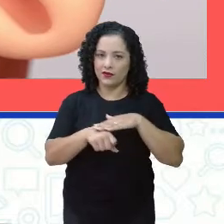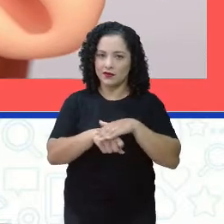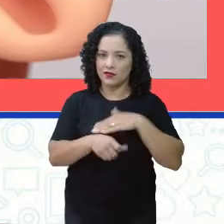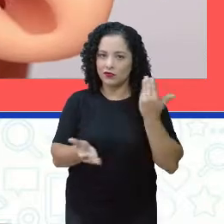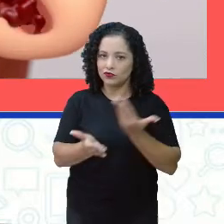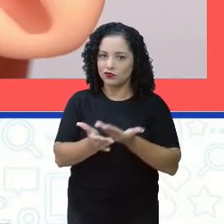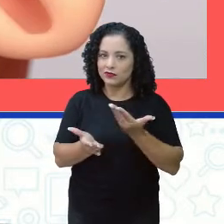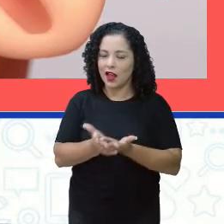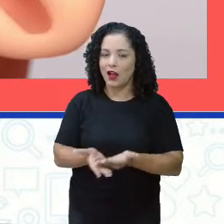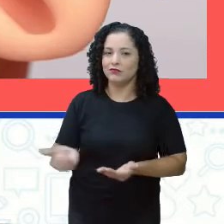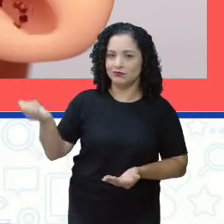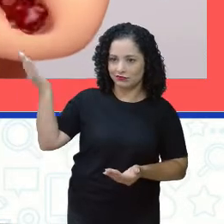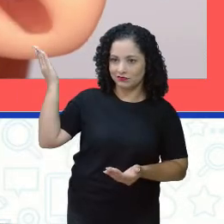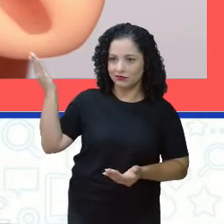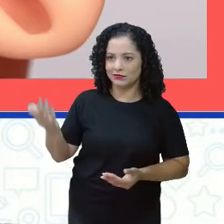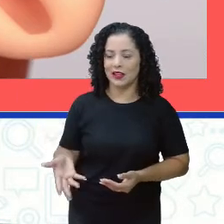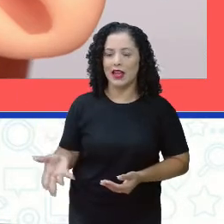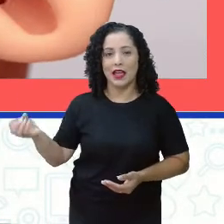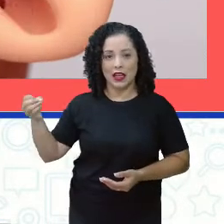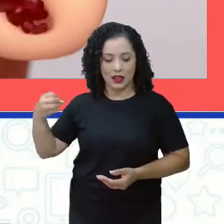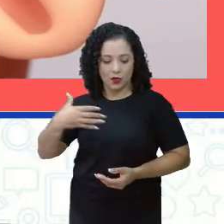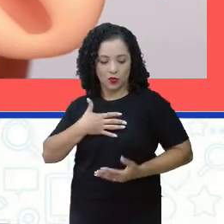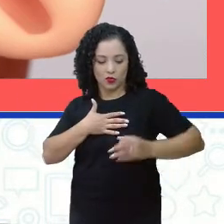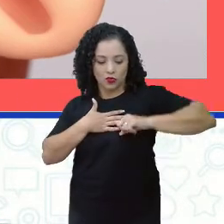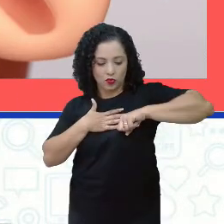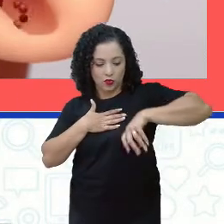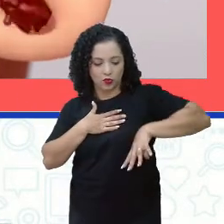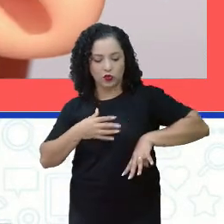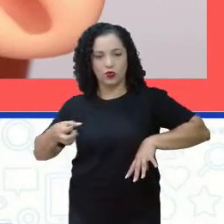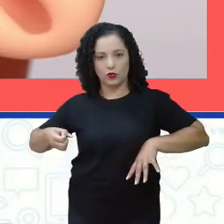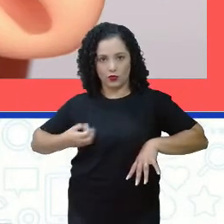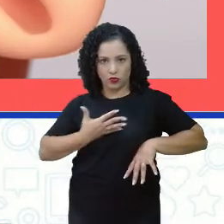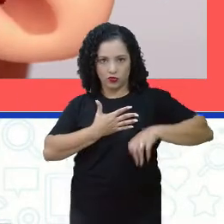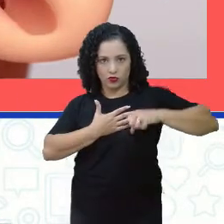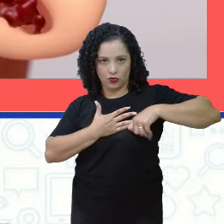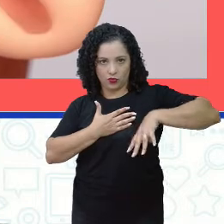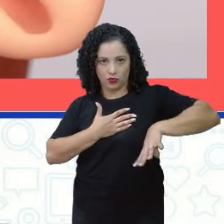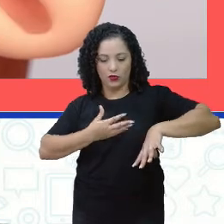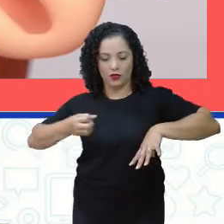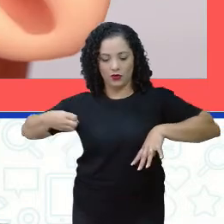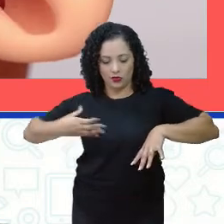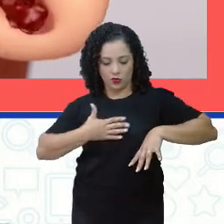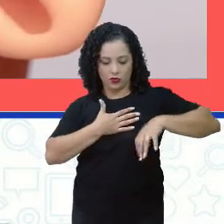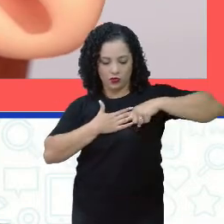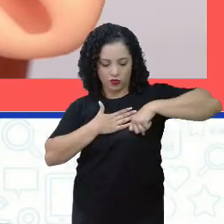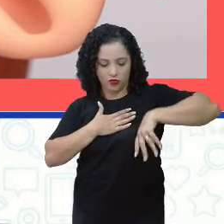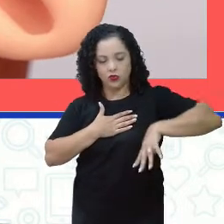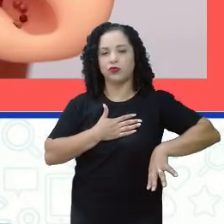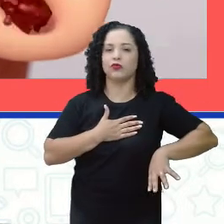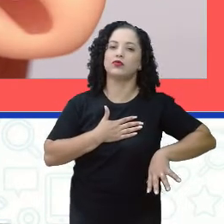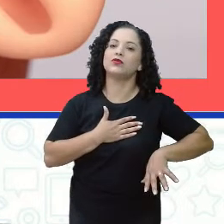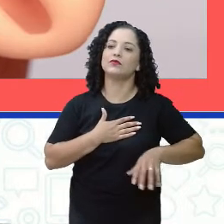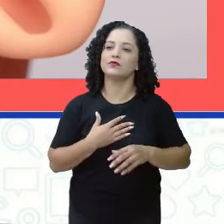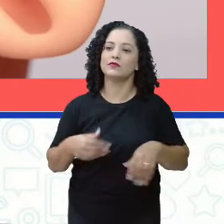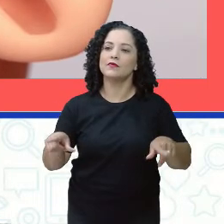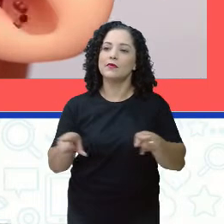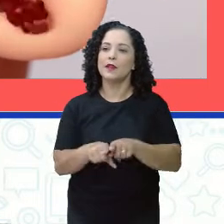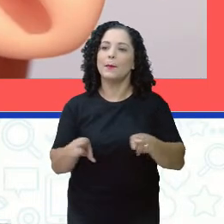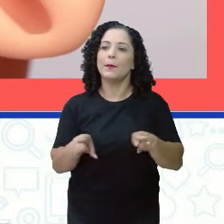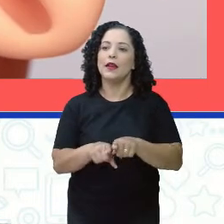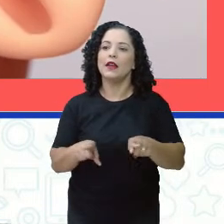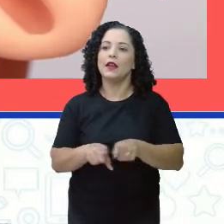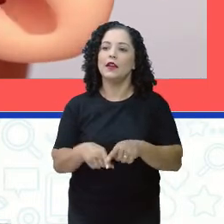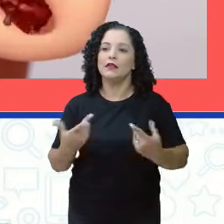Então, vejam que ela entra e está saindo por um outro lugar, ele não permanece. Observe também a estrutura